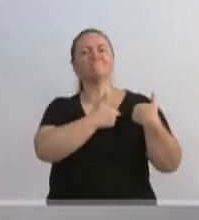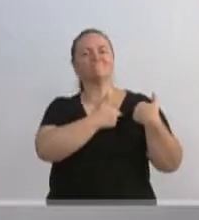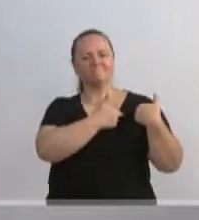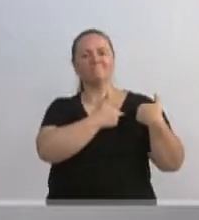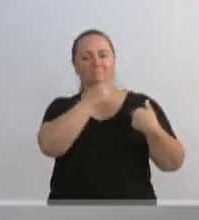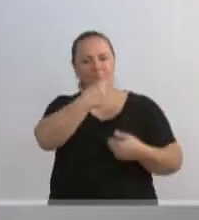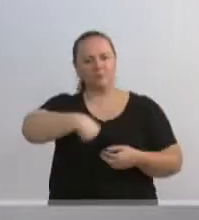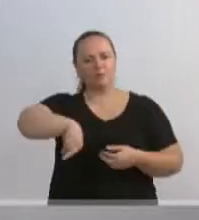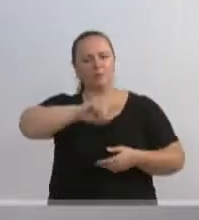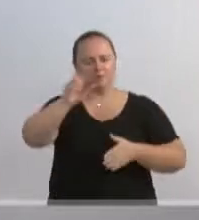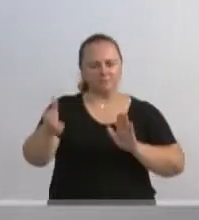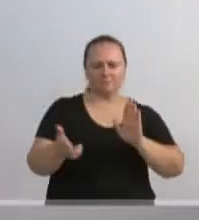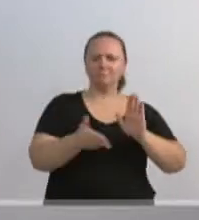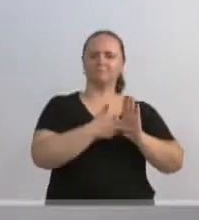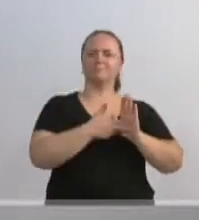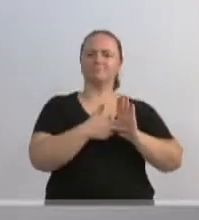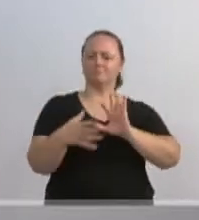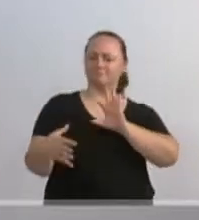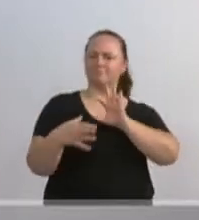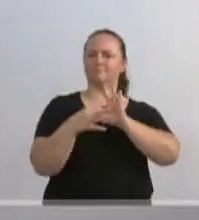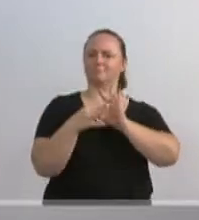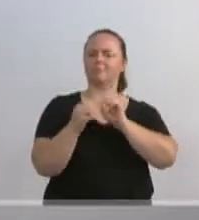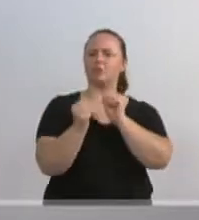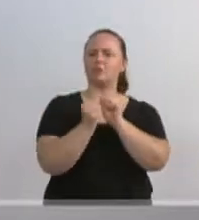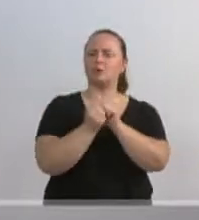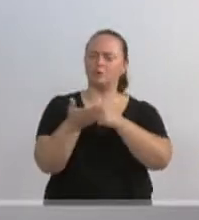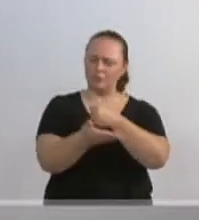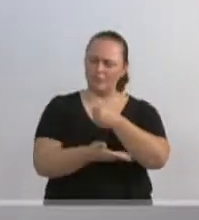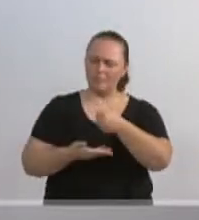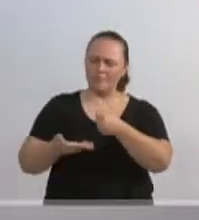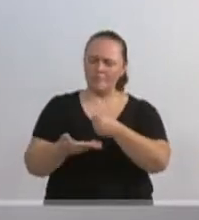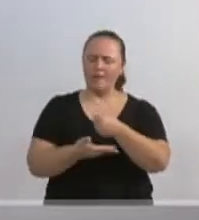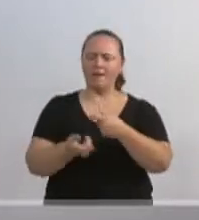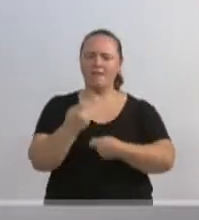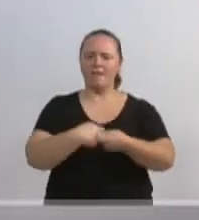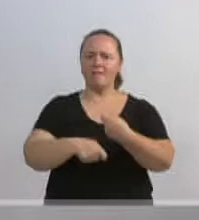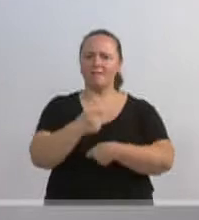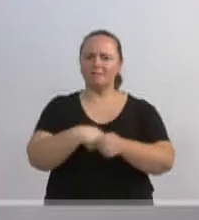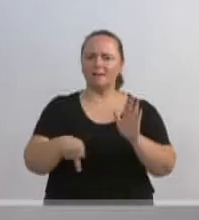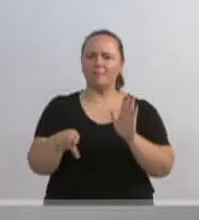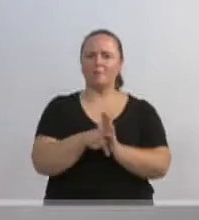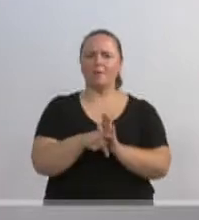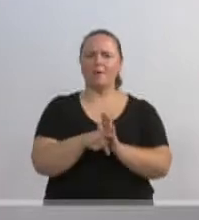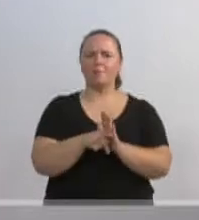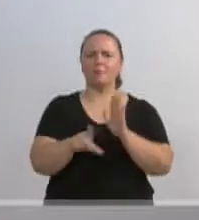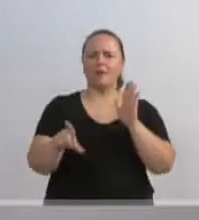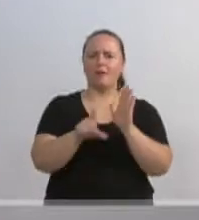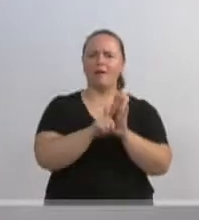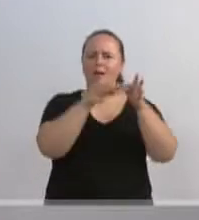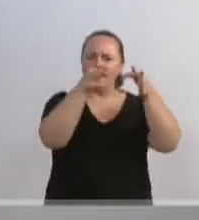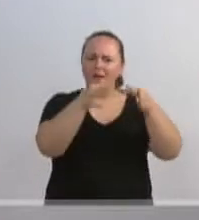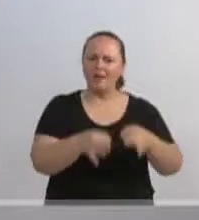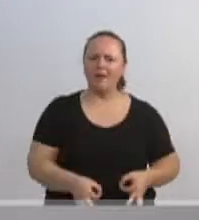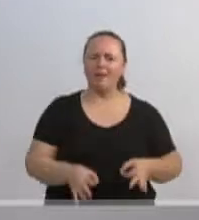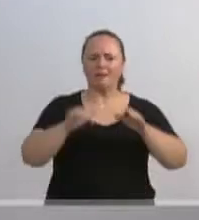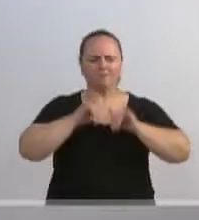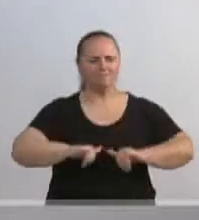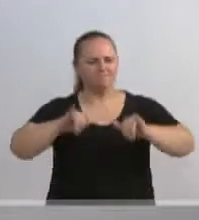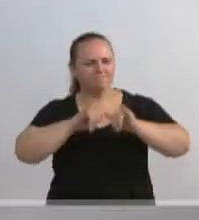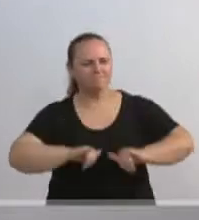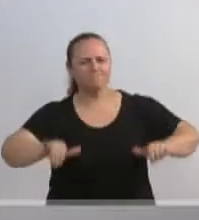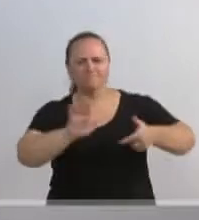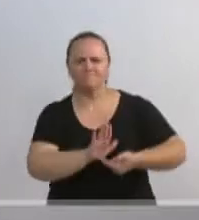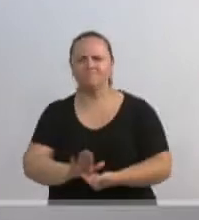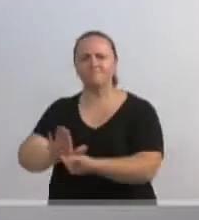comprometimento com os princípios fundamentais da administração pública a legalidade impessoalidade e publicidade nós